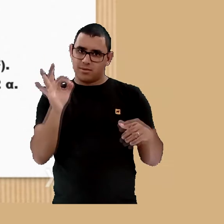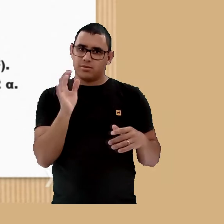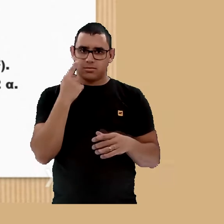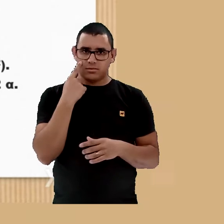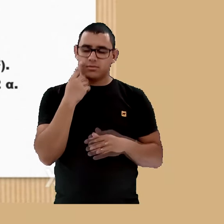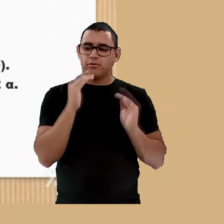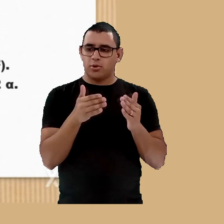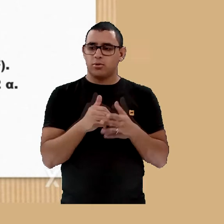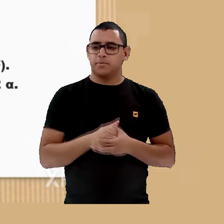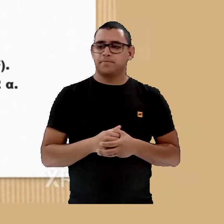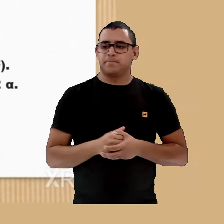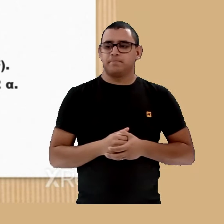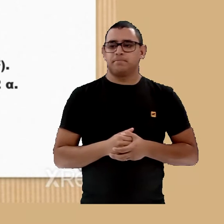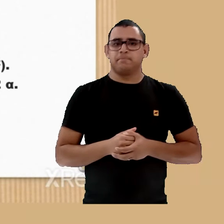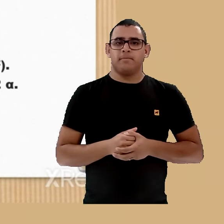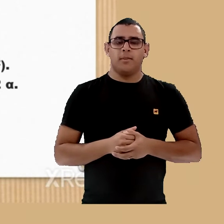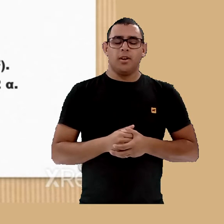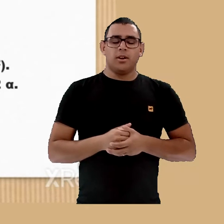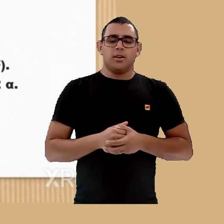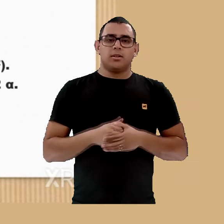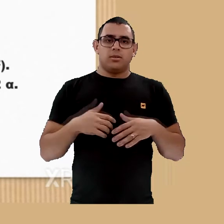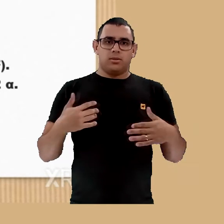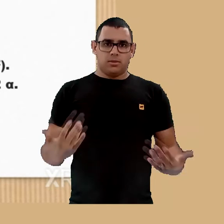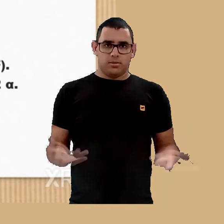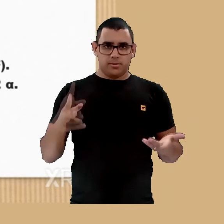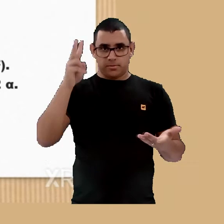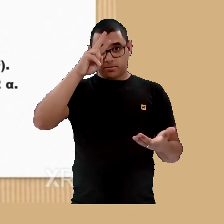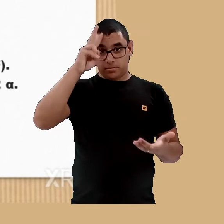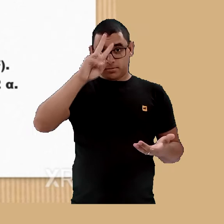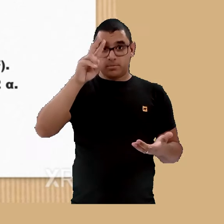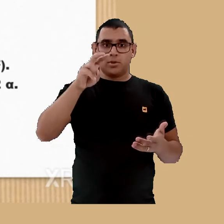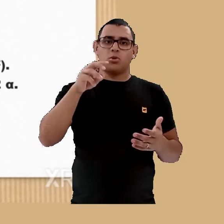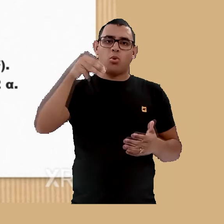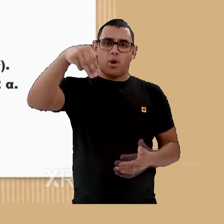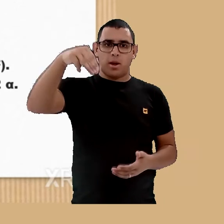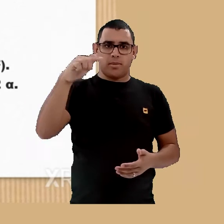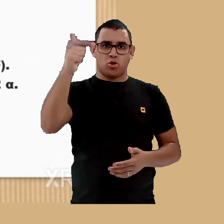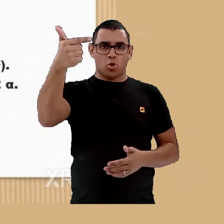objeto. Sempre lembrando que nessa questão nós vamos trabalhar com metros quadrados